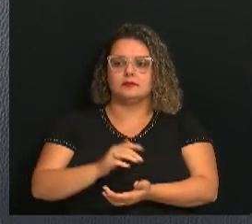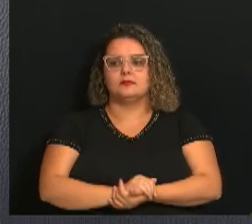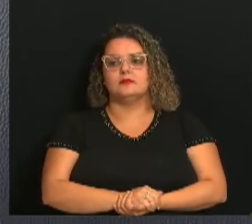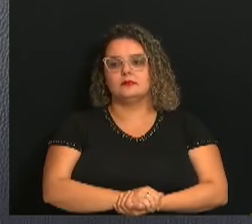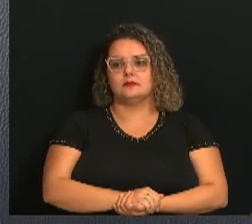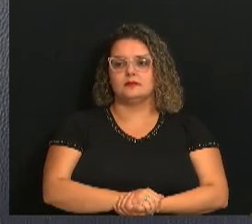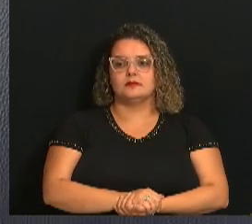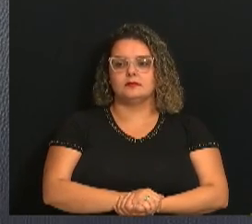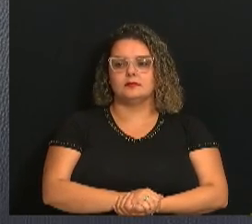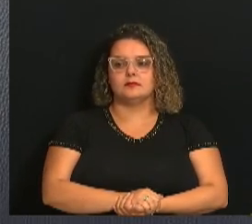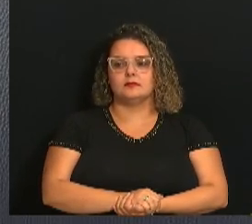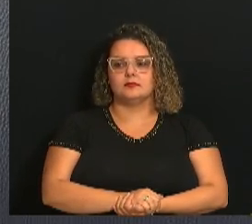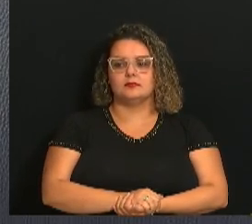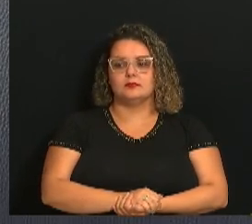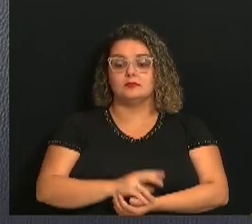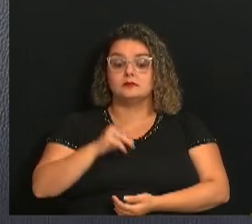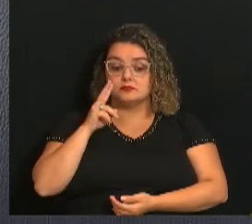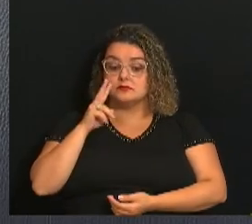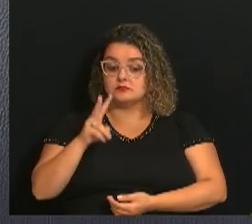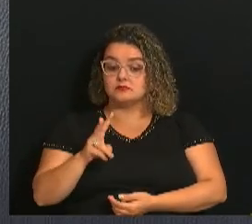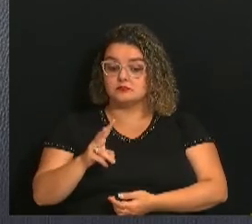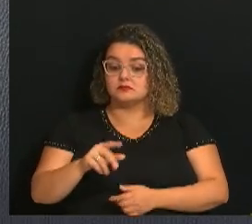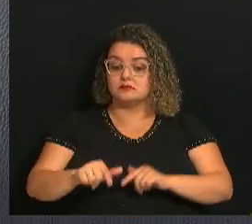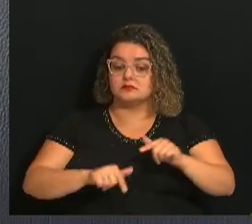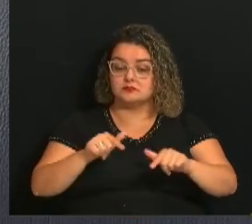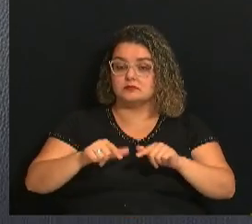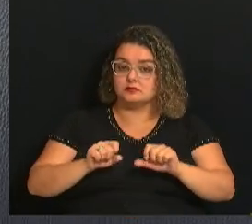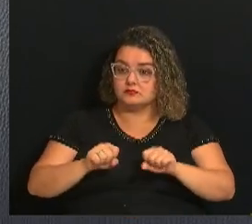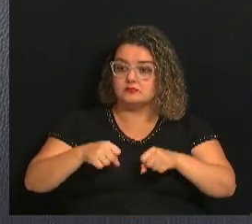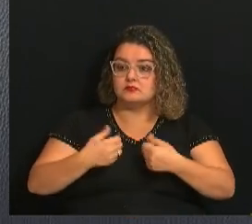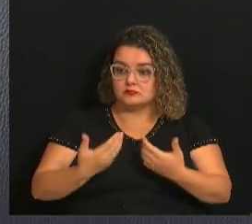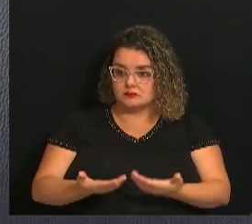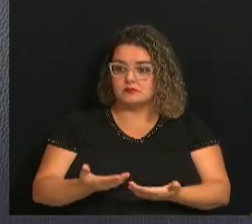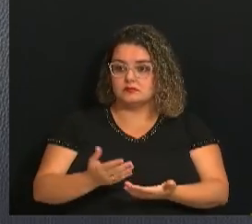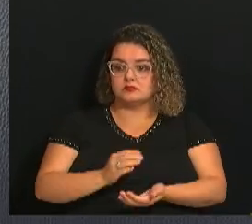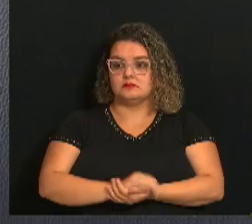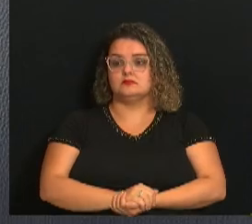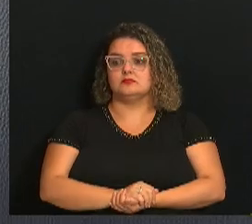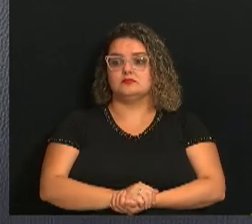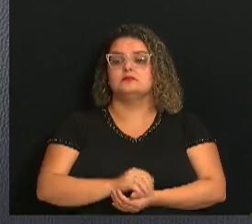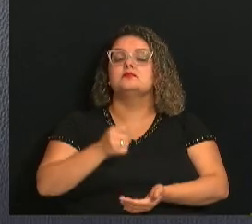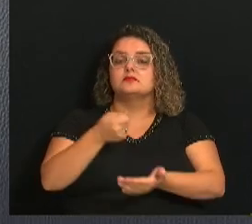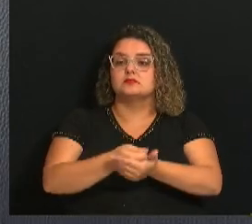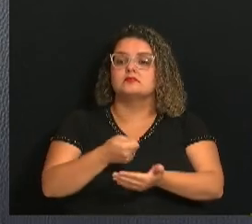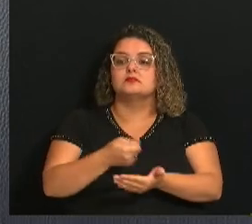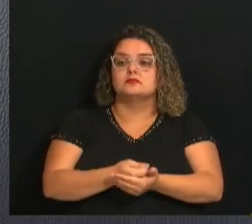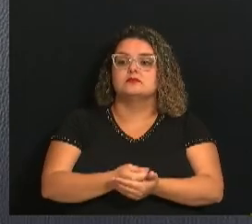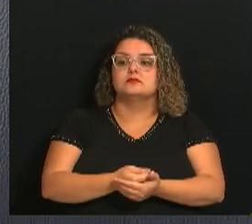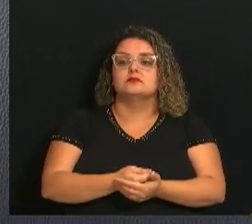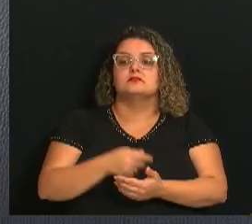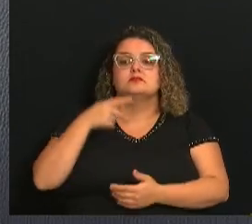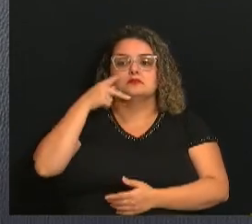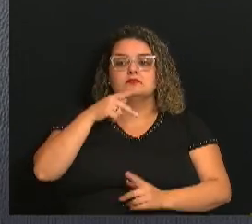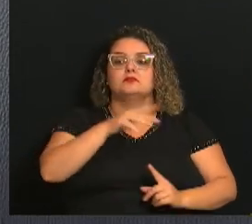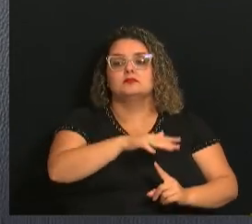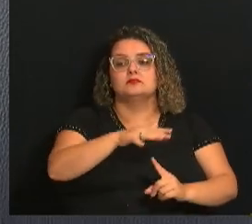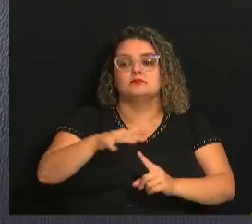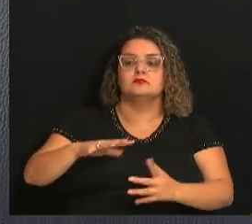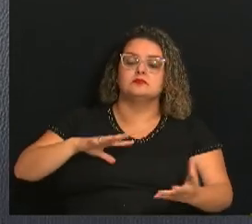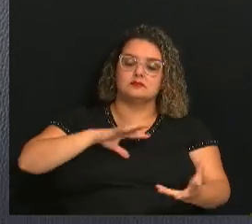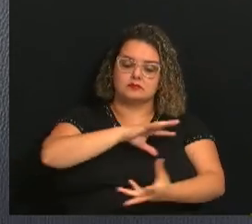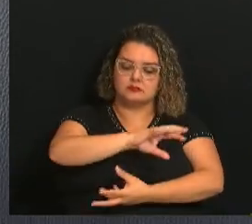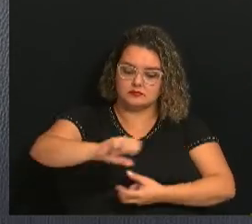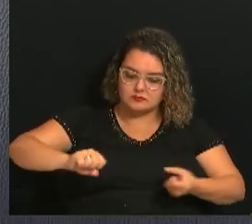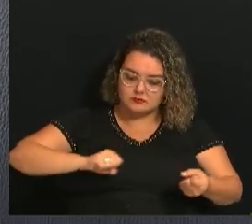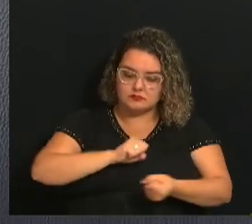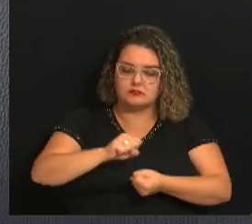o quanto os trabalhadores têm resistido ali para poder garantir uma política ambiental sustentável de qualidade para